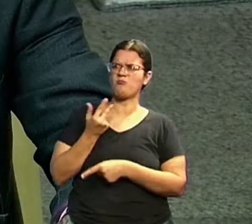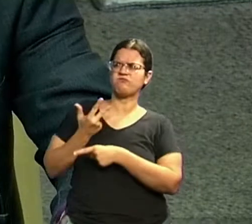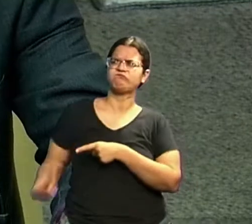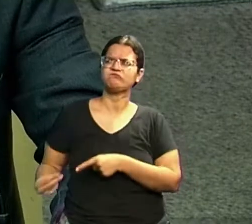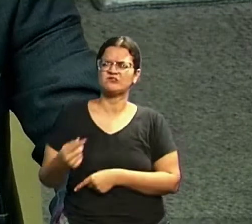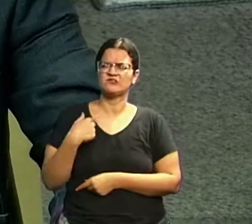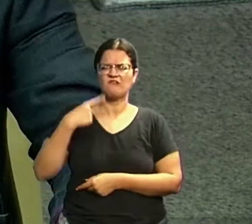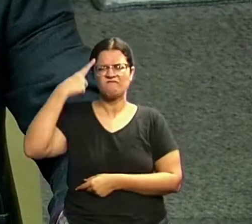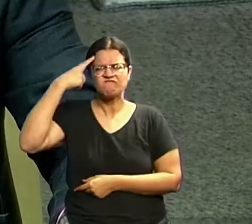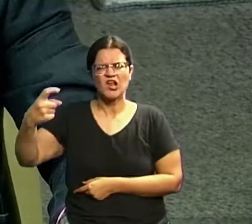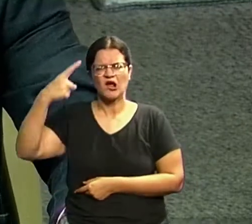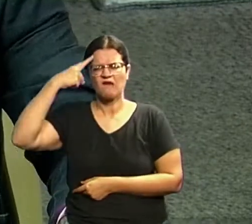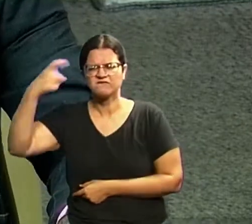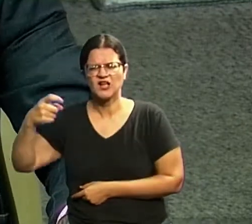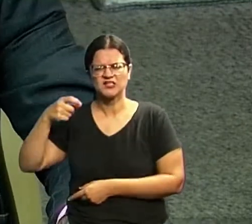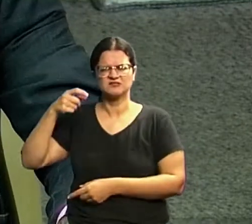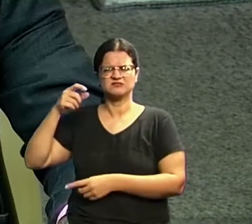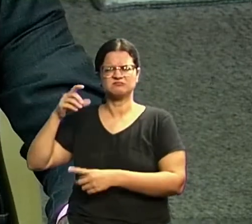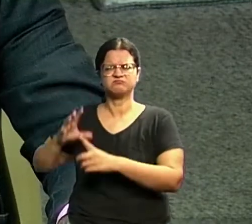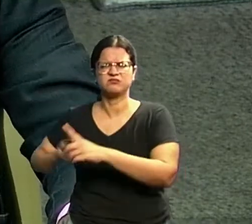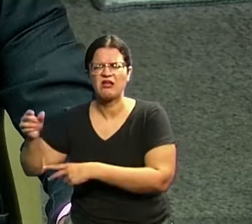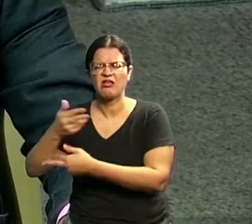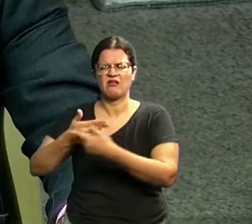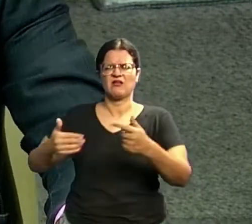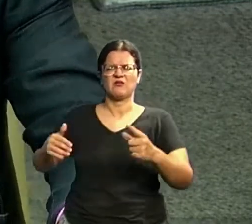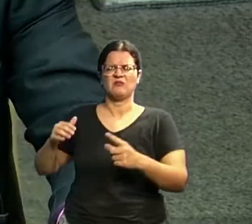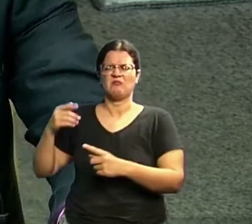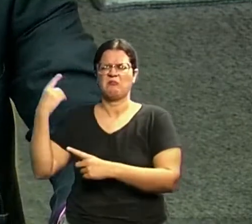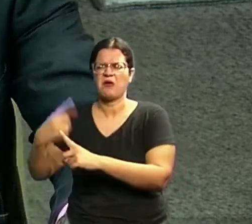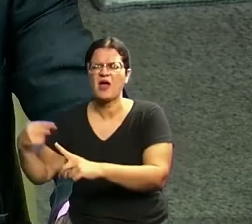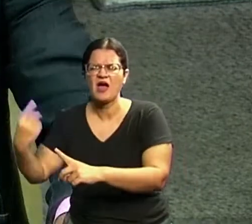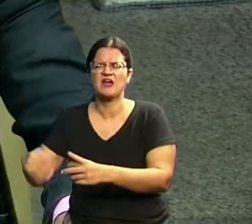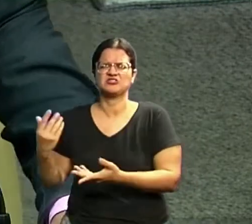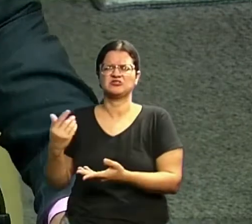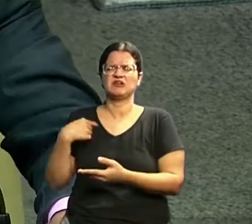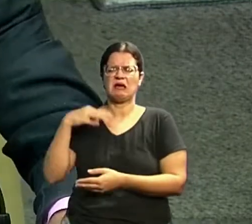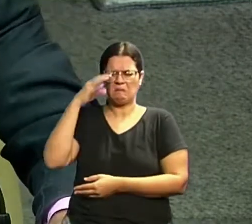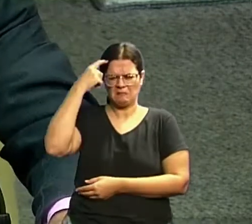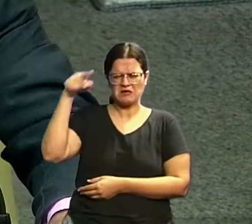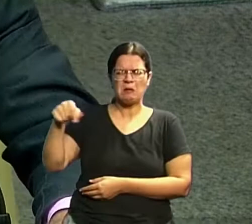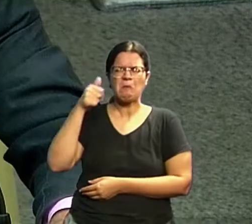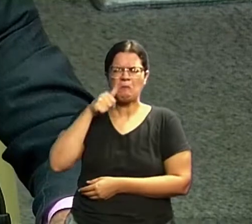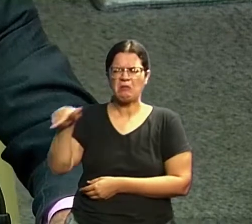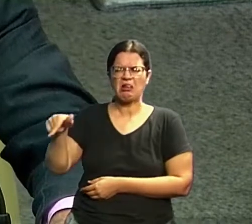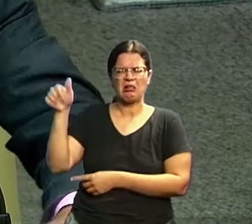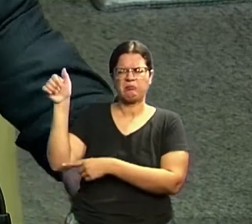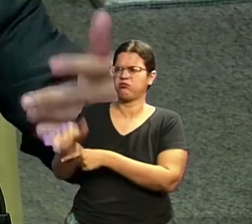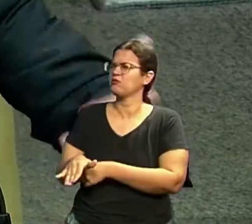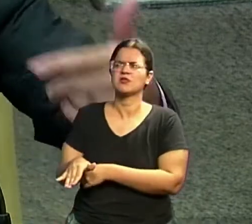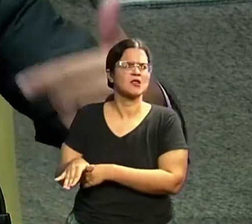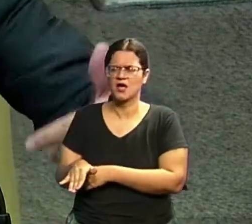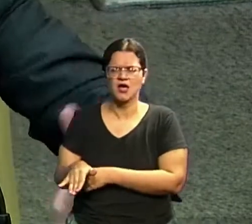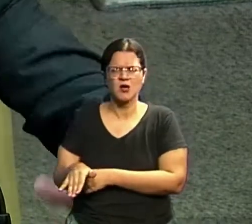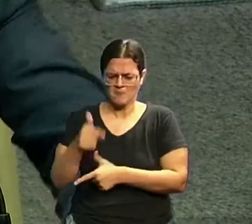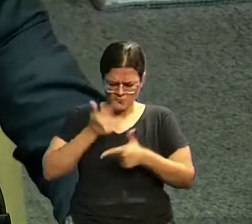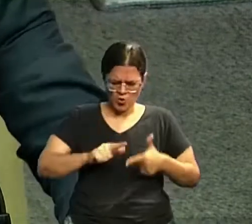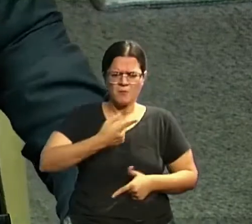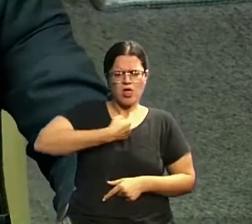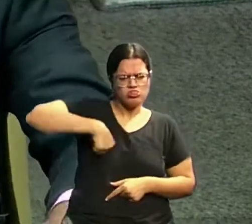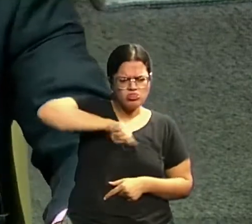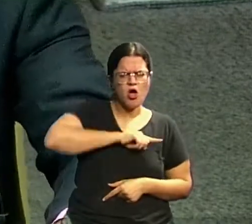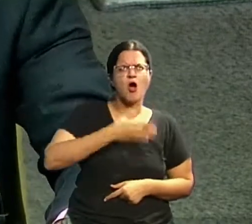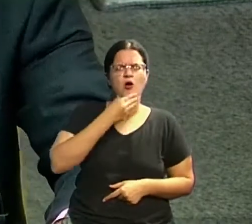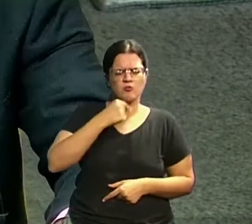que são violentos, agressivos, né? Que acham que as mulheres podem ser tratadas como são. Se os problemas são dos